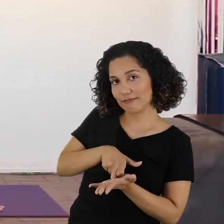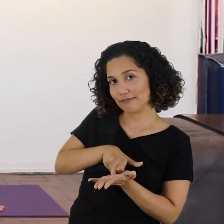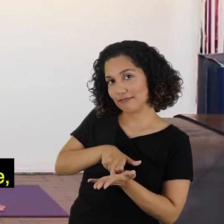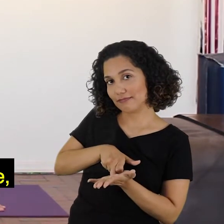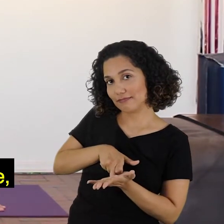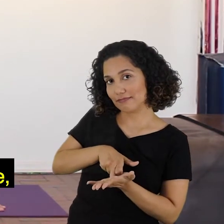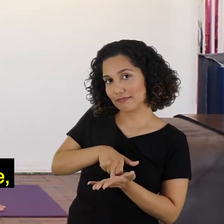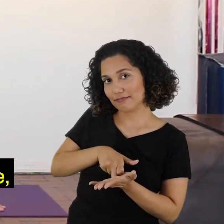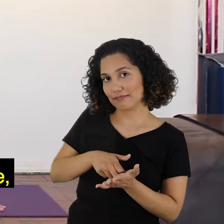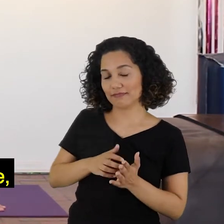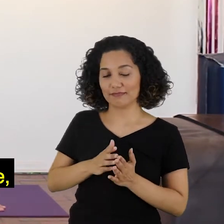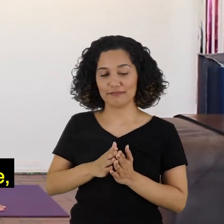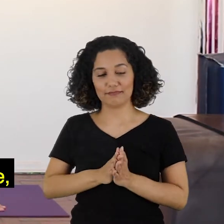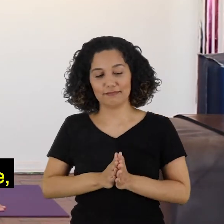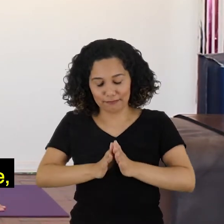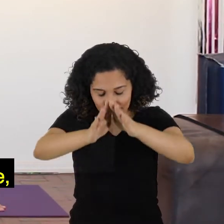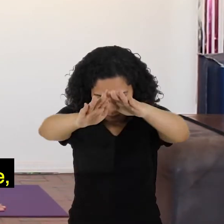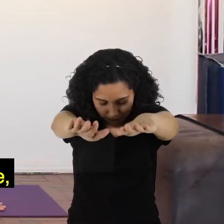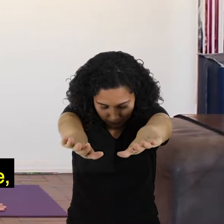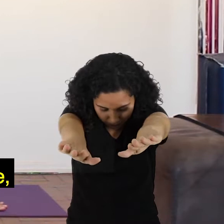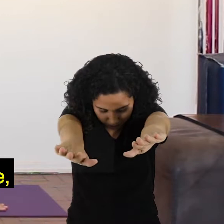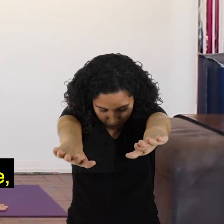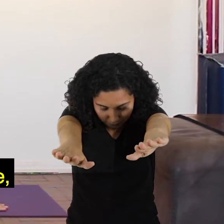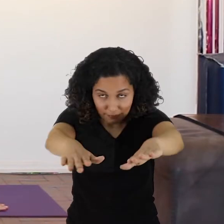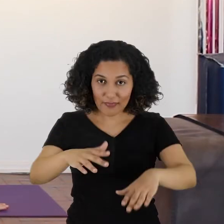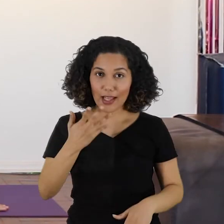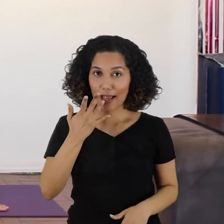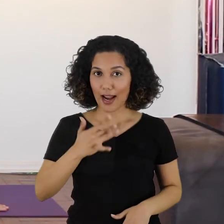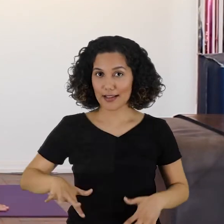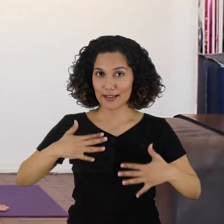calcanhar, estica os braços aqui na frente da postura da criança.